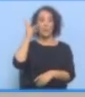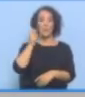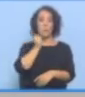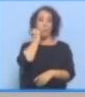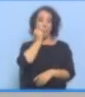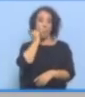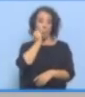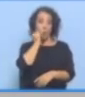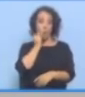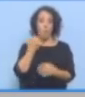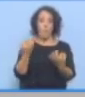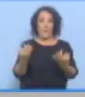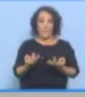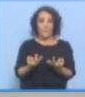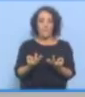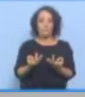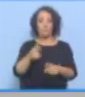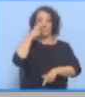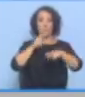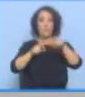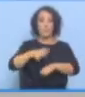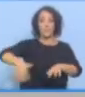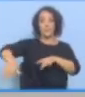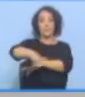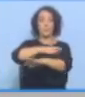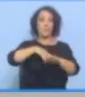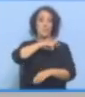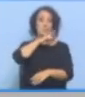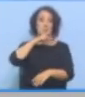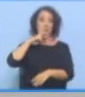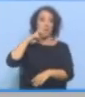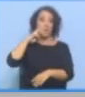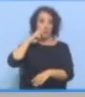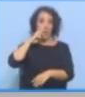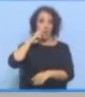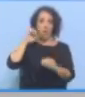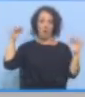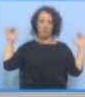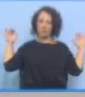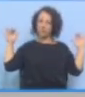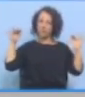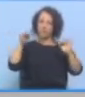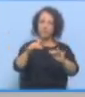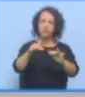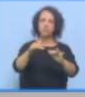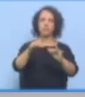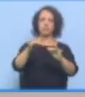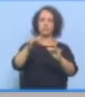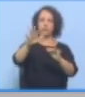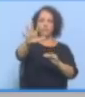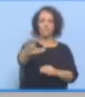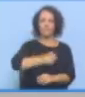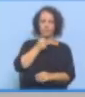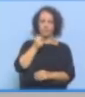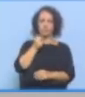para o povo de Israel, que tinha sido invadido e do qual tinham sido levados cativos a fina flor